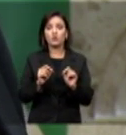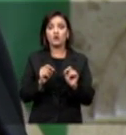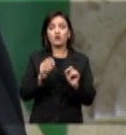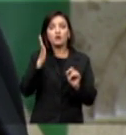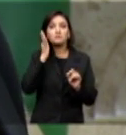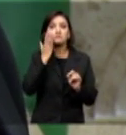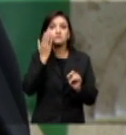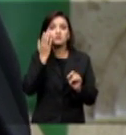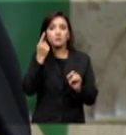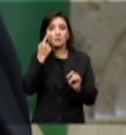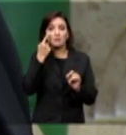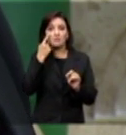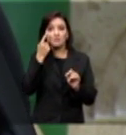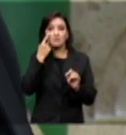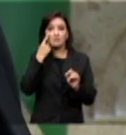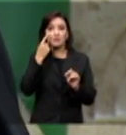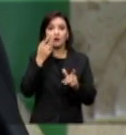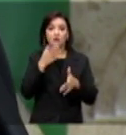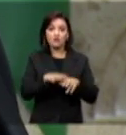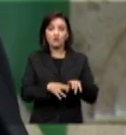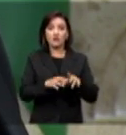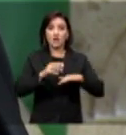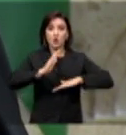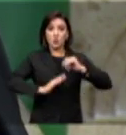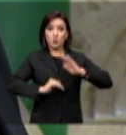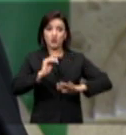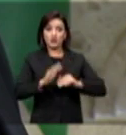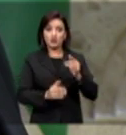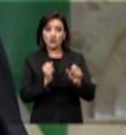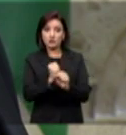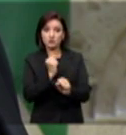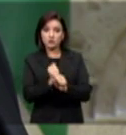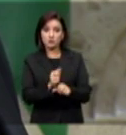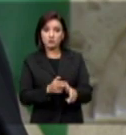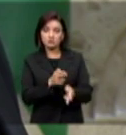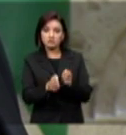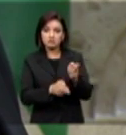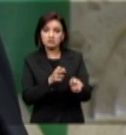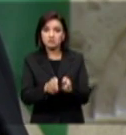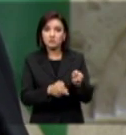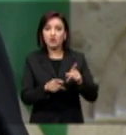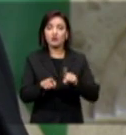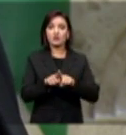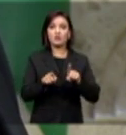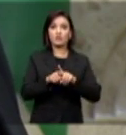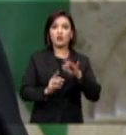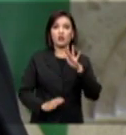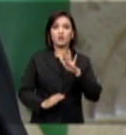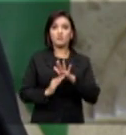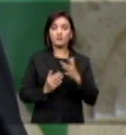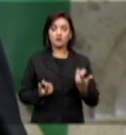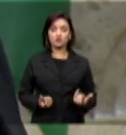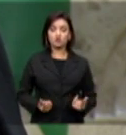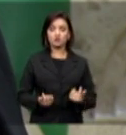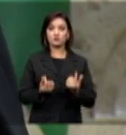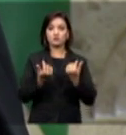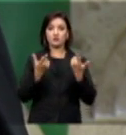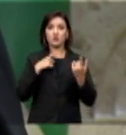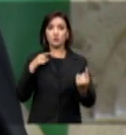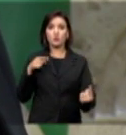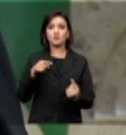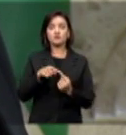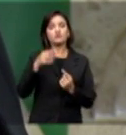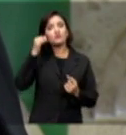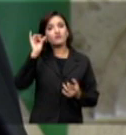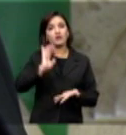para expansão de capacidade. O estabelecimento de limites de dispersão tarifária, com o objetivo de evitar